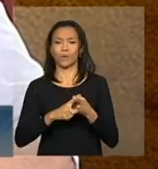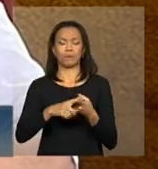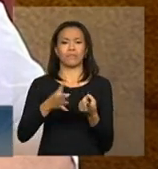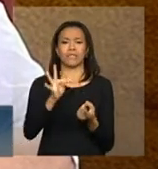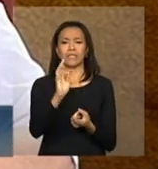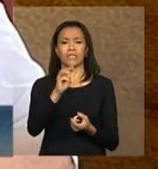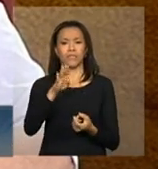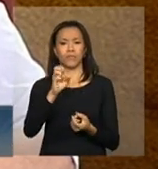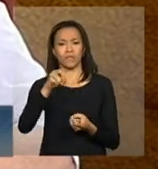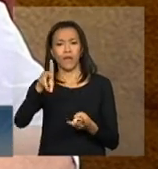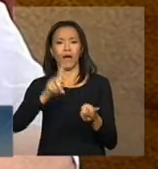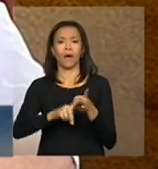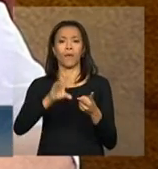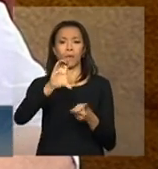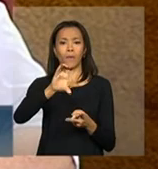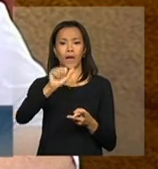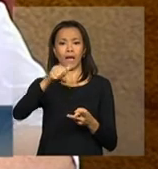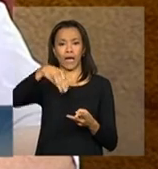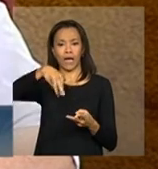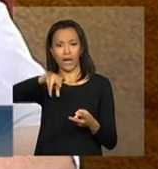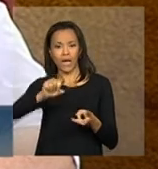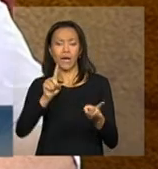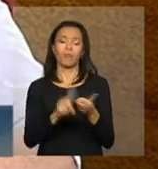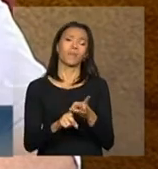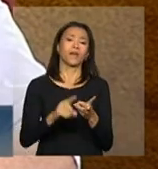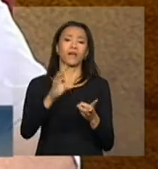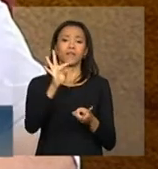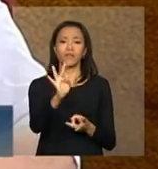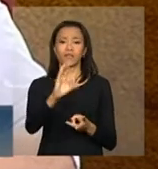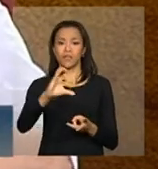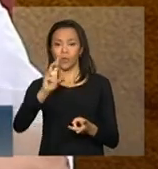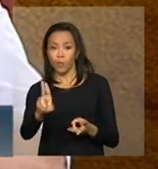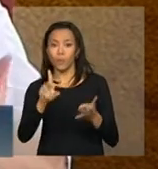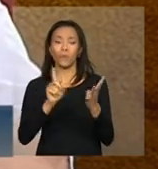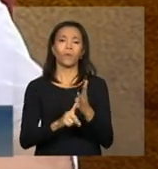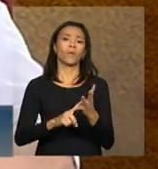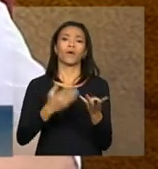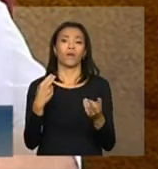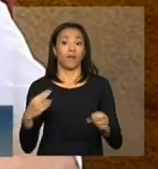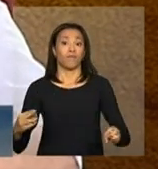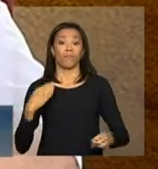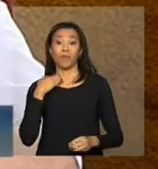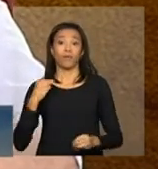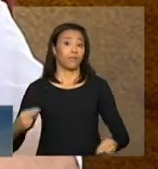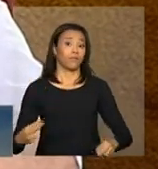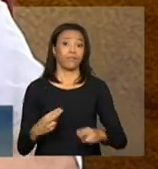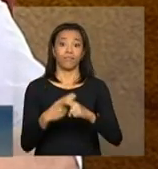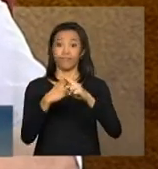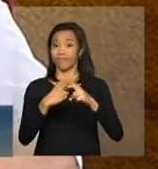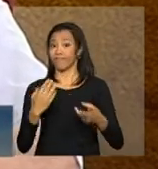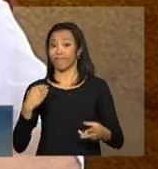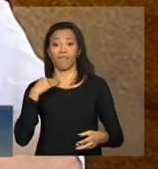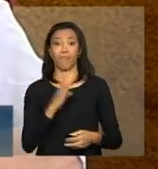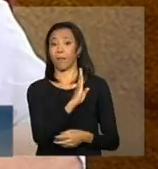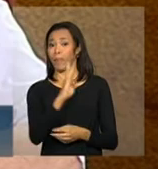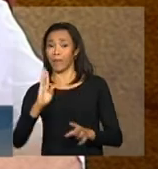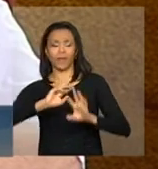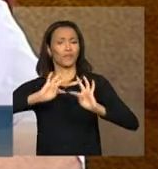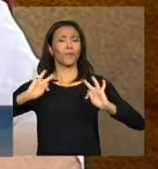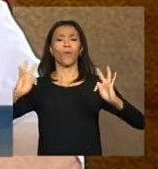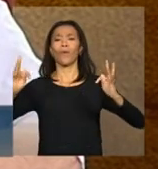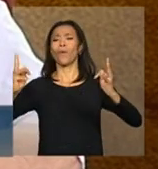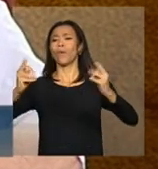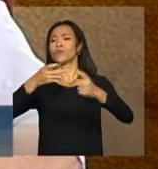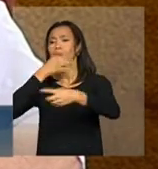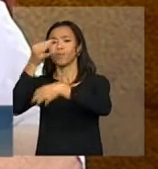Senado, TCU, Banco Central, Caixa Econômica, Banco do Brasil, quer dizer, todos têm oportunidade de